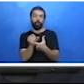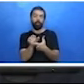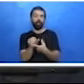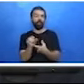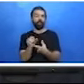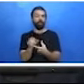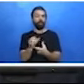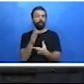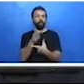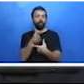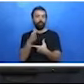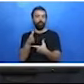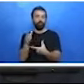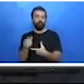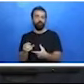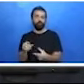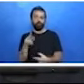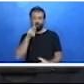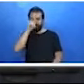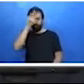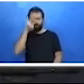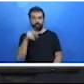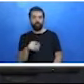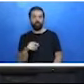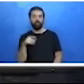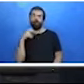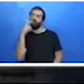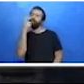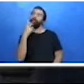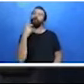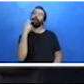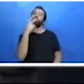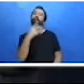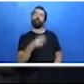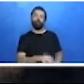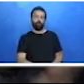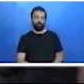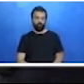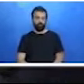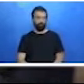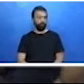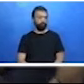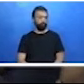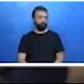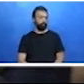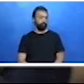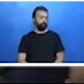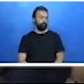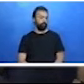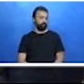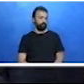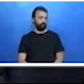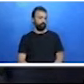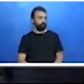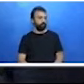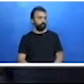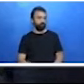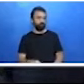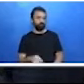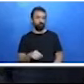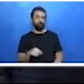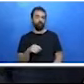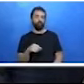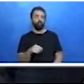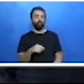palavra, tá? Não esquece isso. Olha aqui, outro roxinho fazendo barulhinho aqui, tá bom? Olha lá, átona, porque